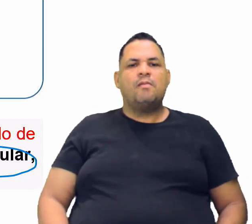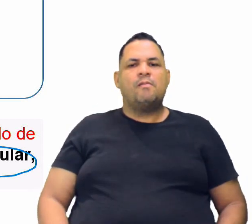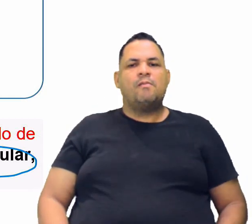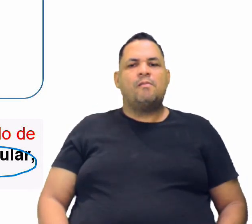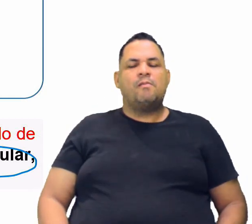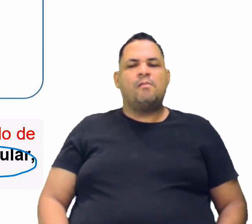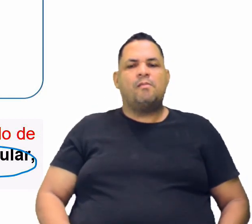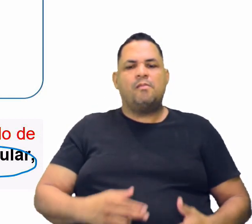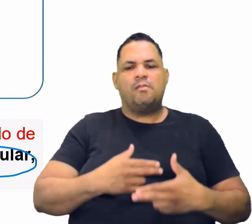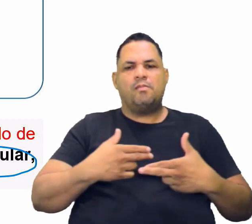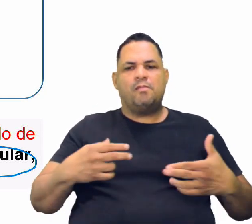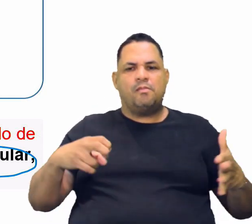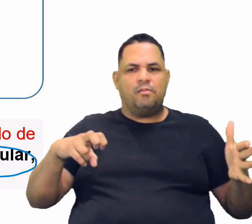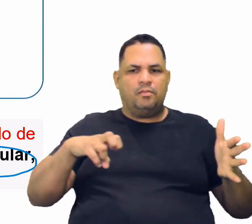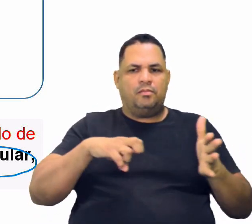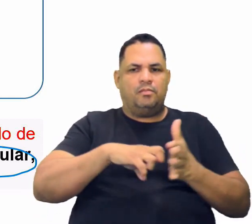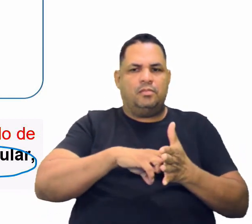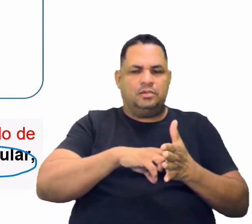muitos acidentes